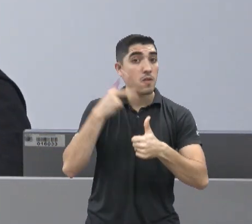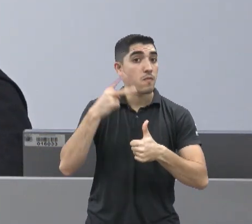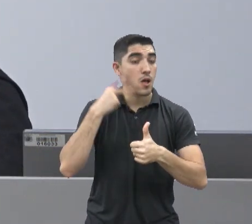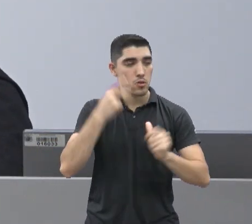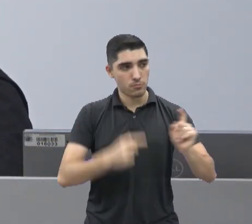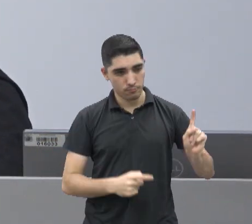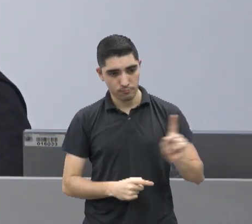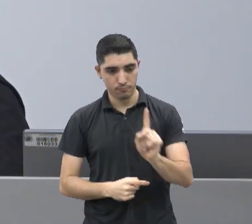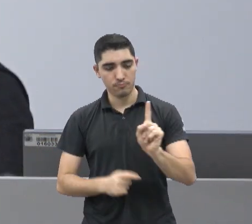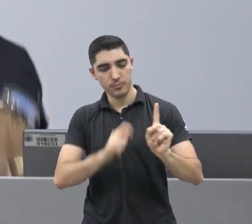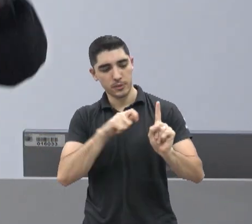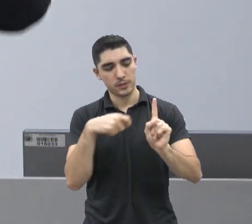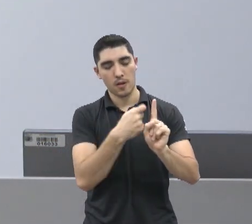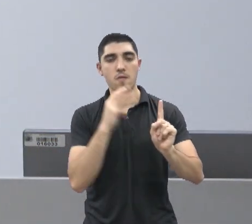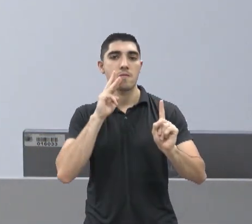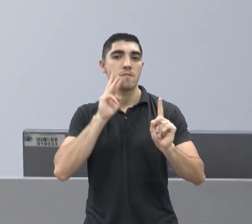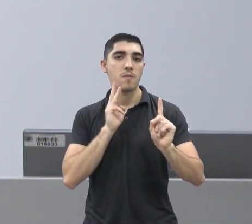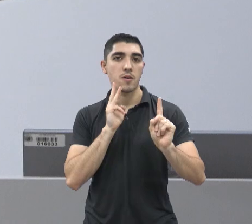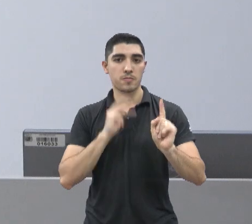vereador Walter Reich.